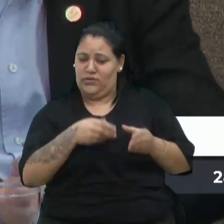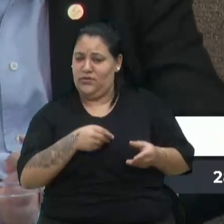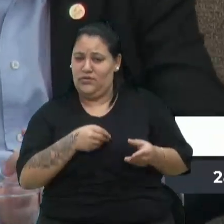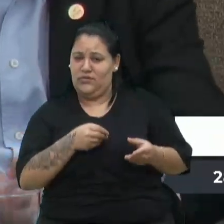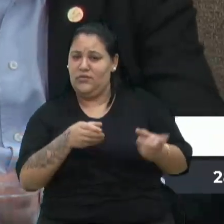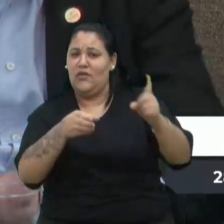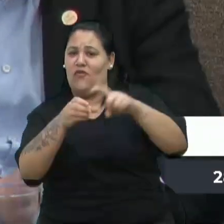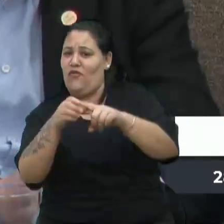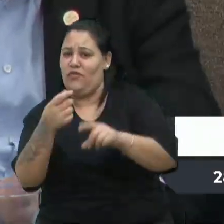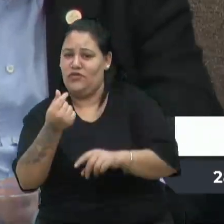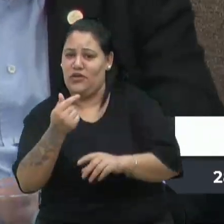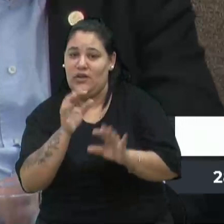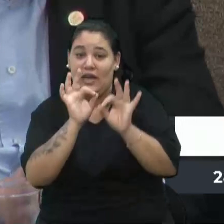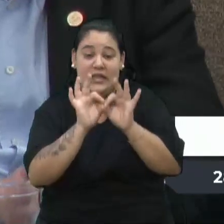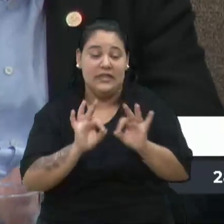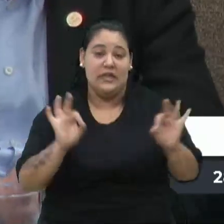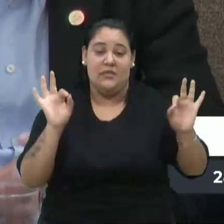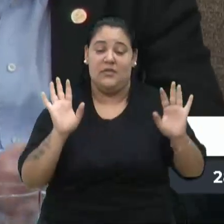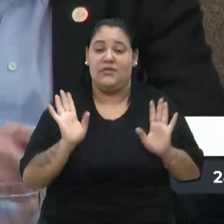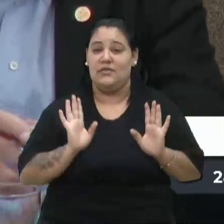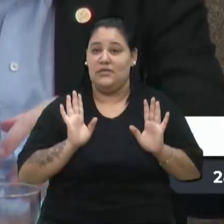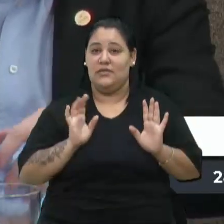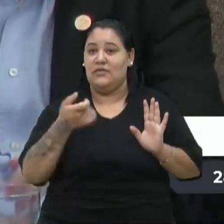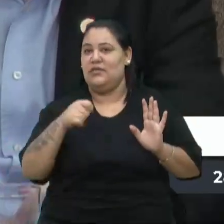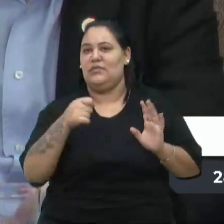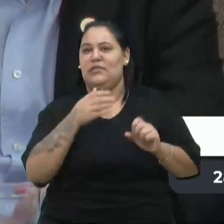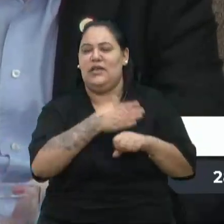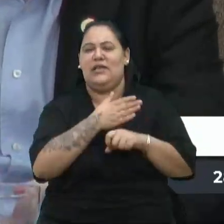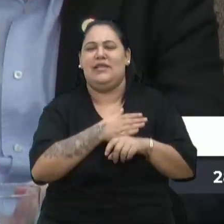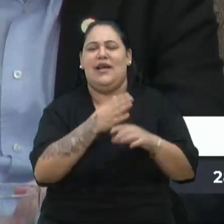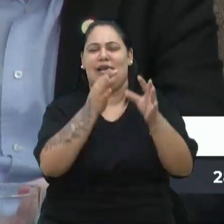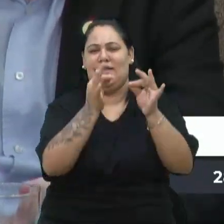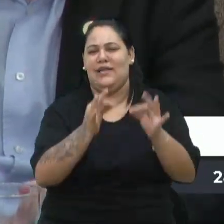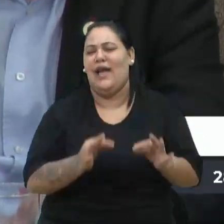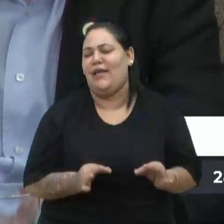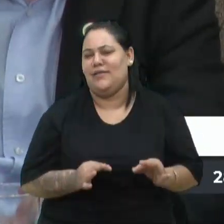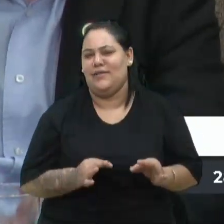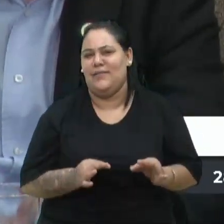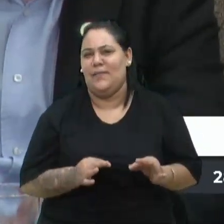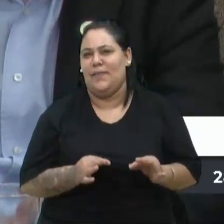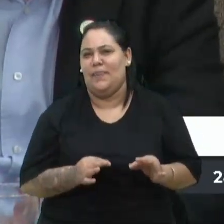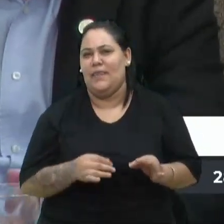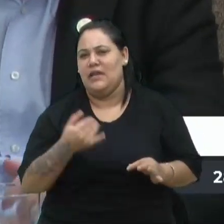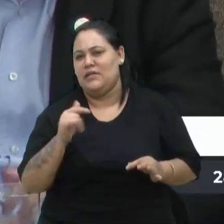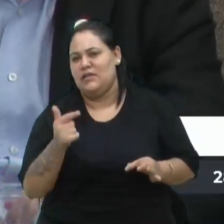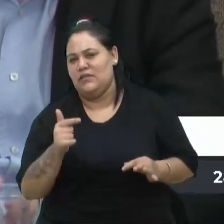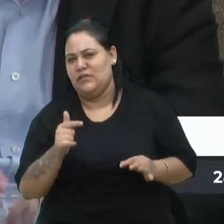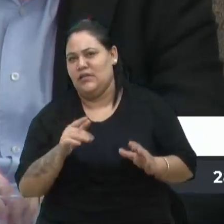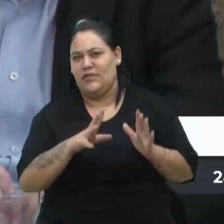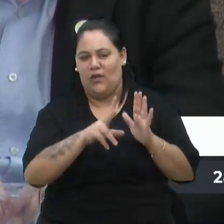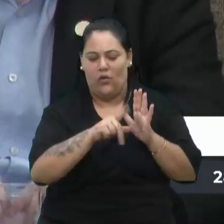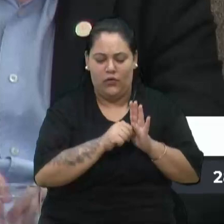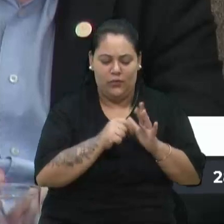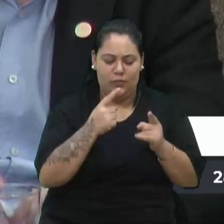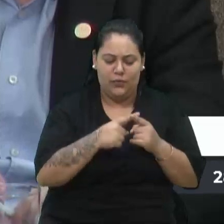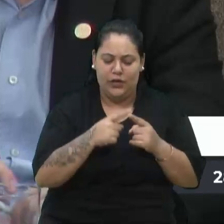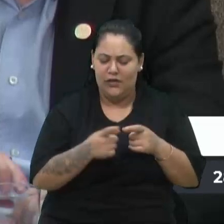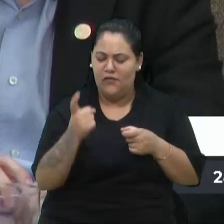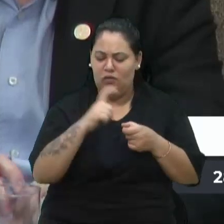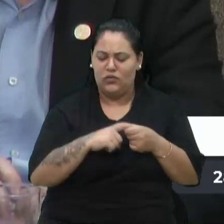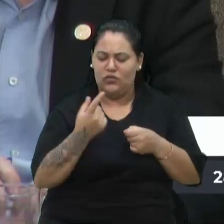Então é simples, a gente não precisa entrar em um monte de detalhes. Não, se não houve o roubo, por que eu devolvi o